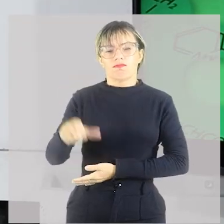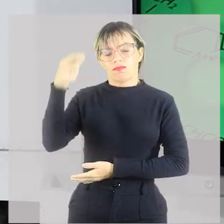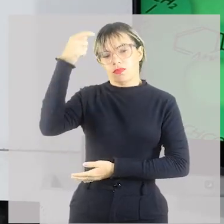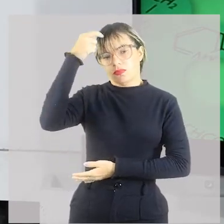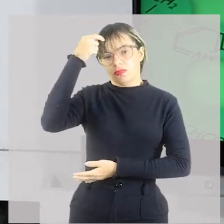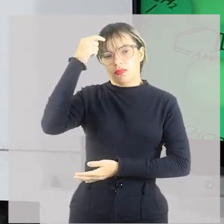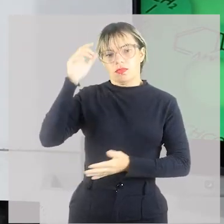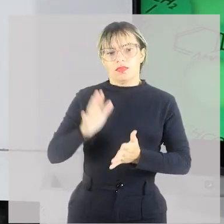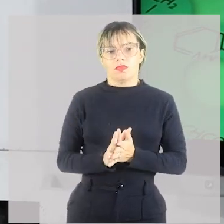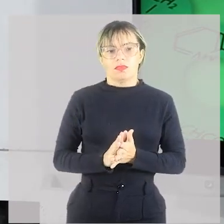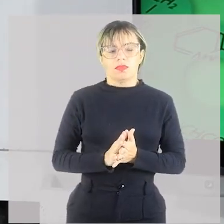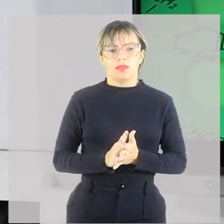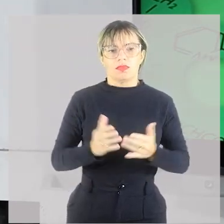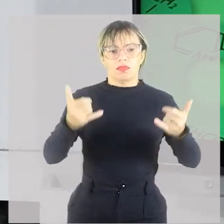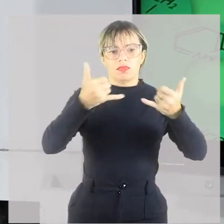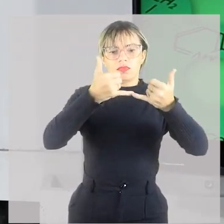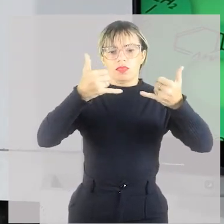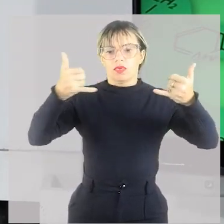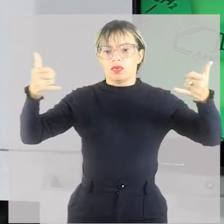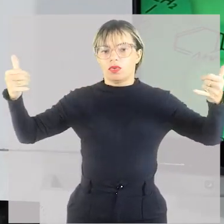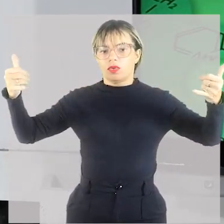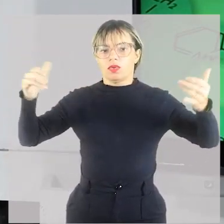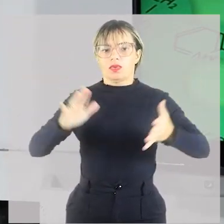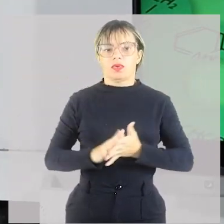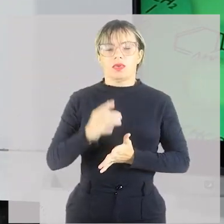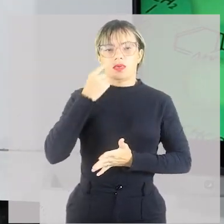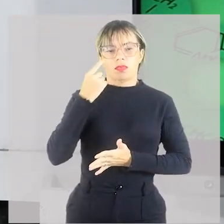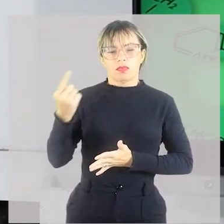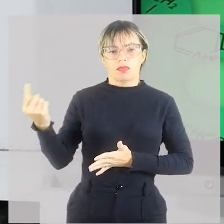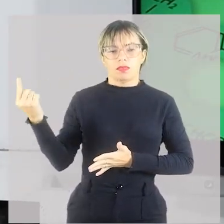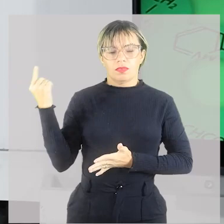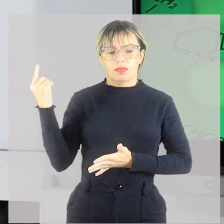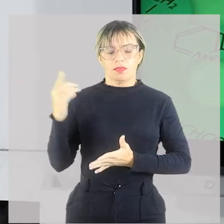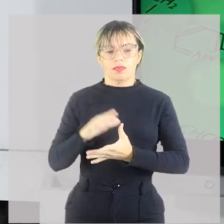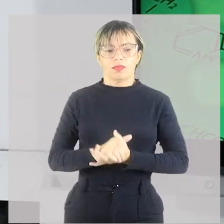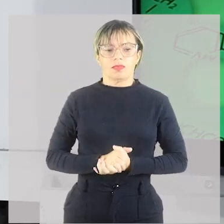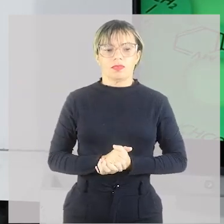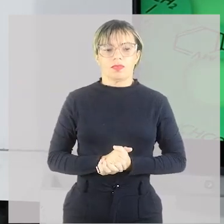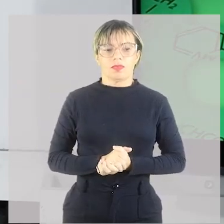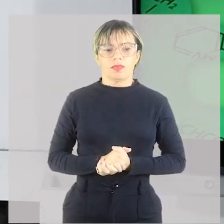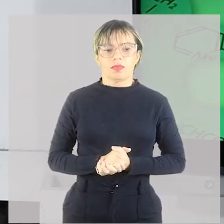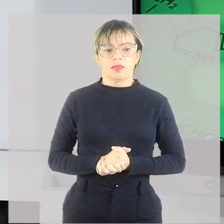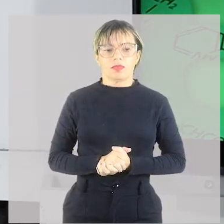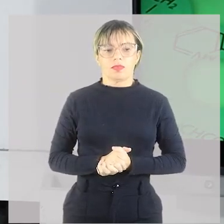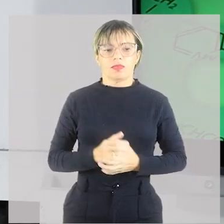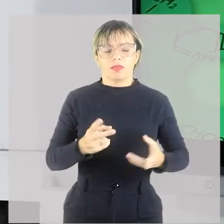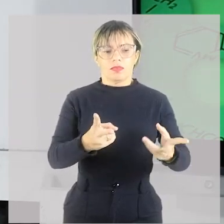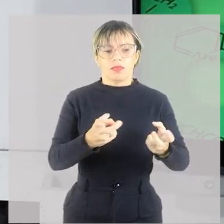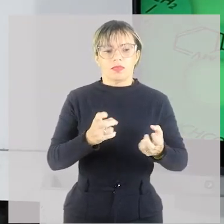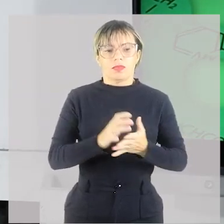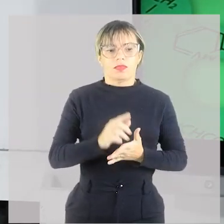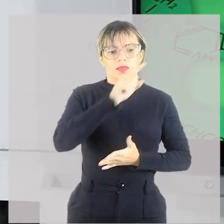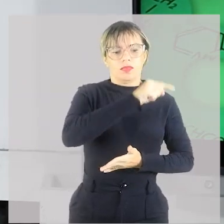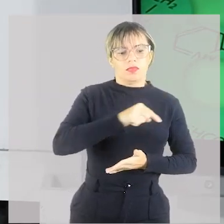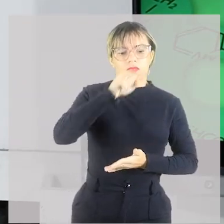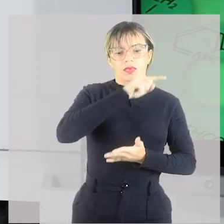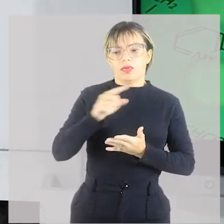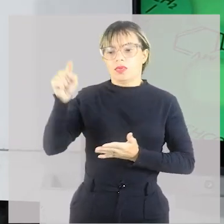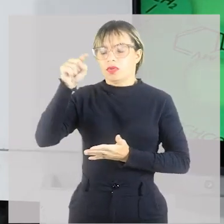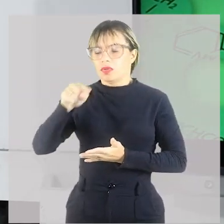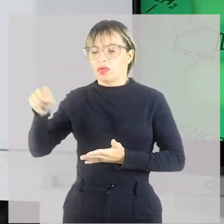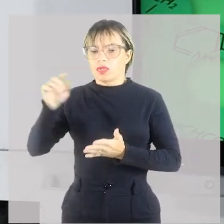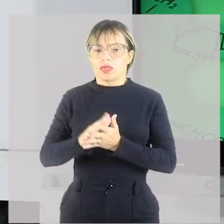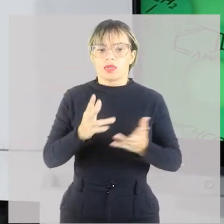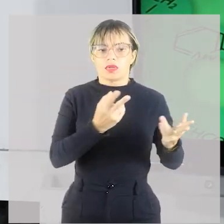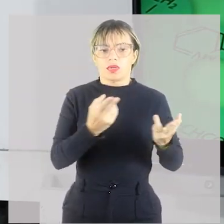passar um cortezinho aqui, ó. Pronto, um planozinho bem aqui. Tu percebe que os ligantes iguais estão do mesmo lado,